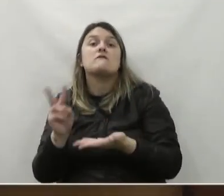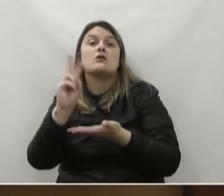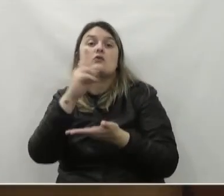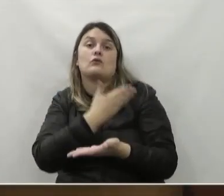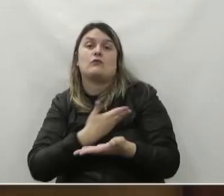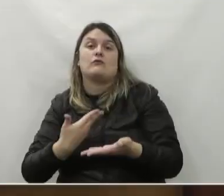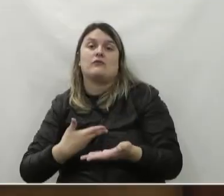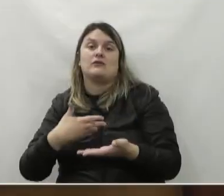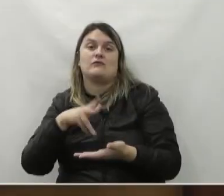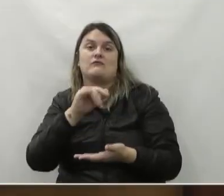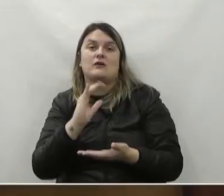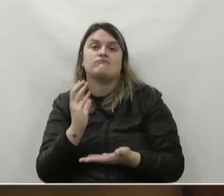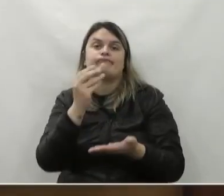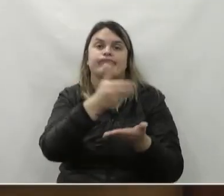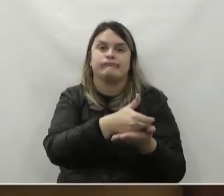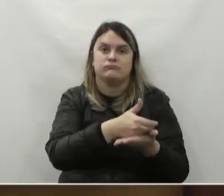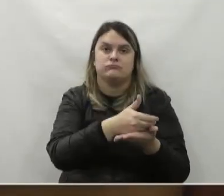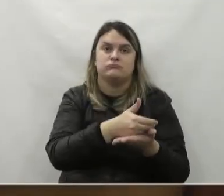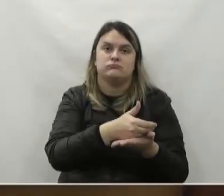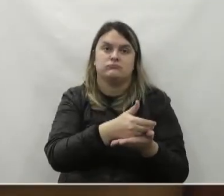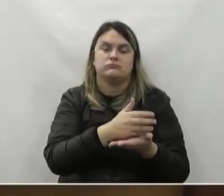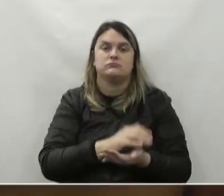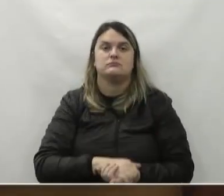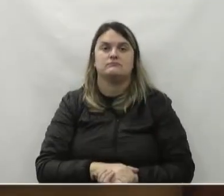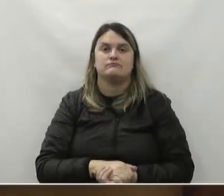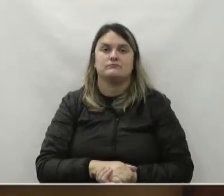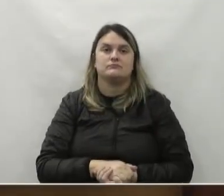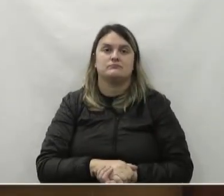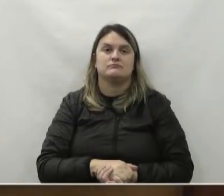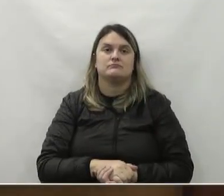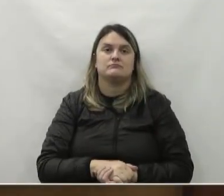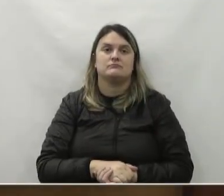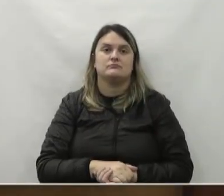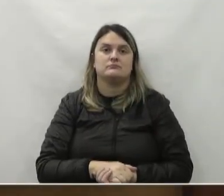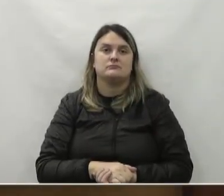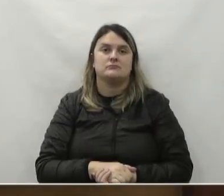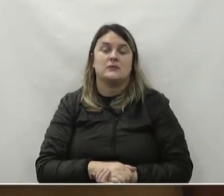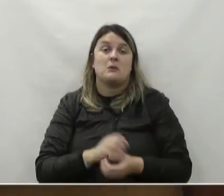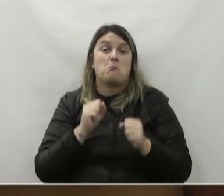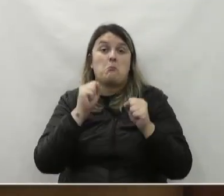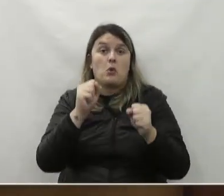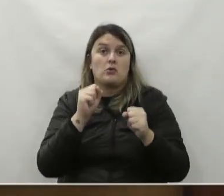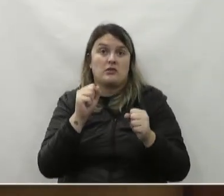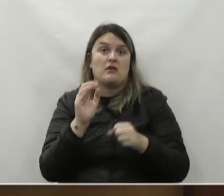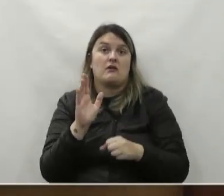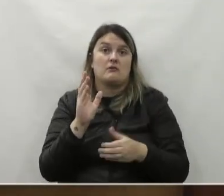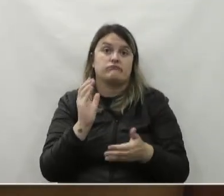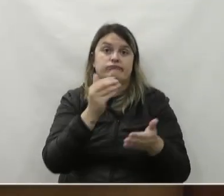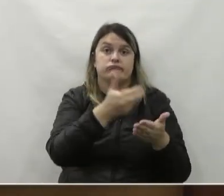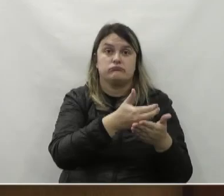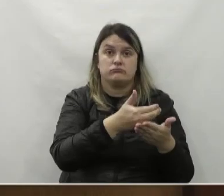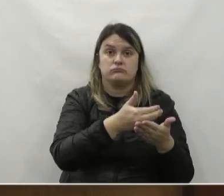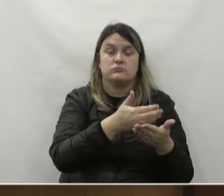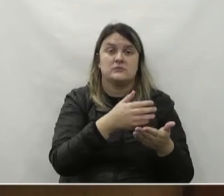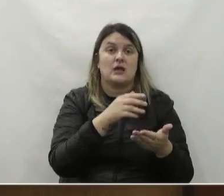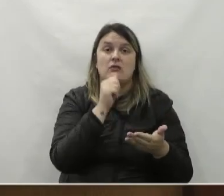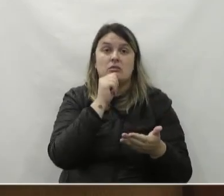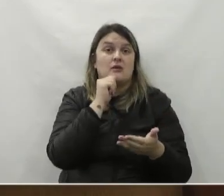vai estar empenhado e comprometido e que possa investir nessa obra,